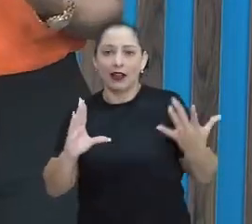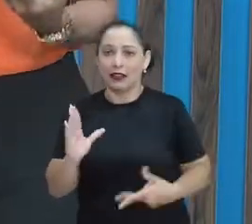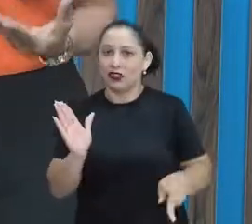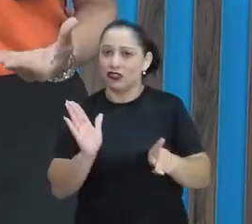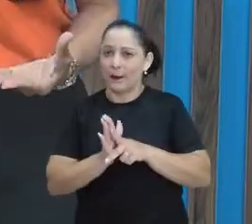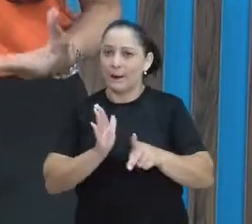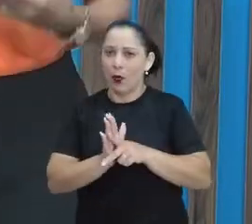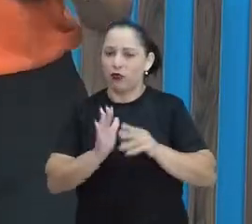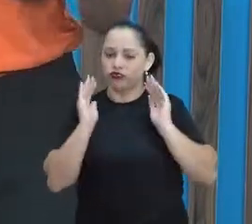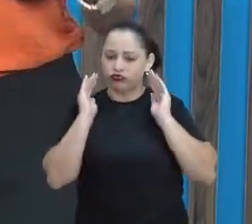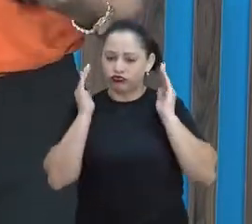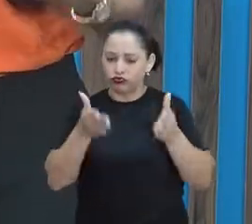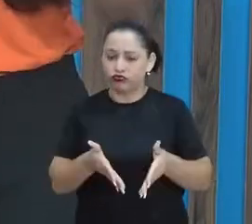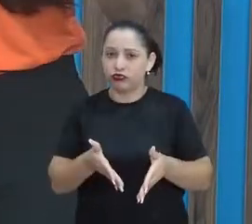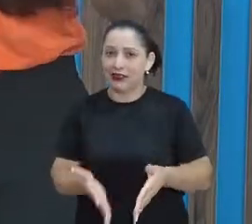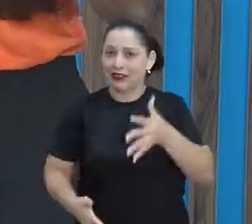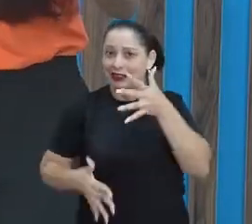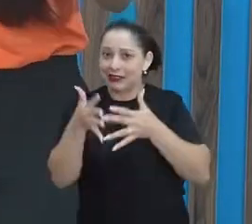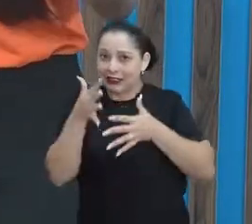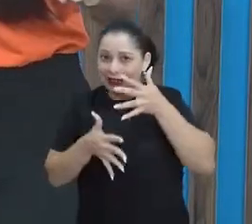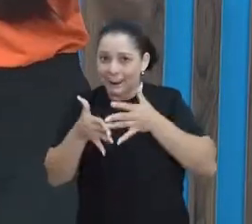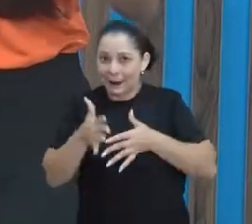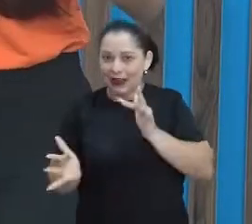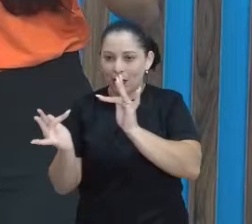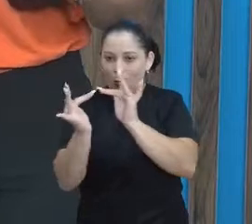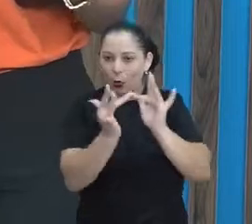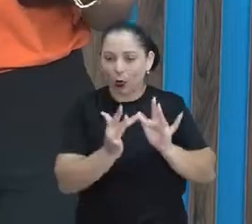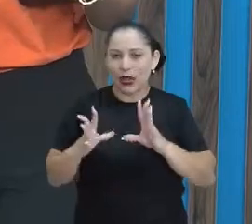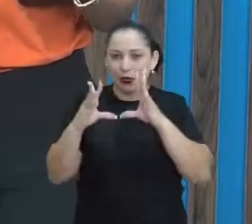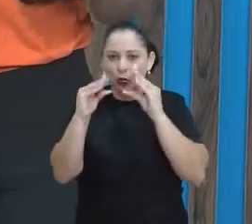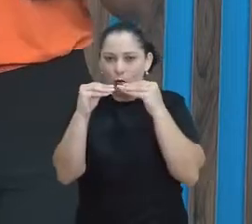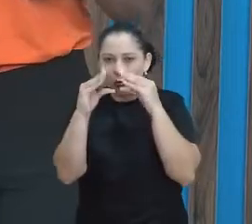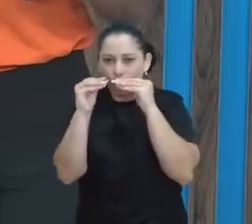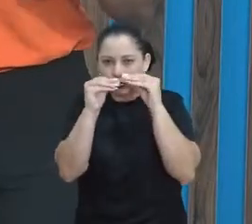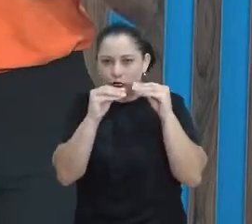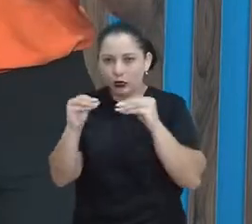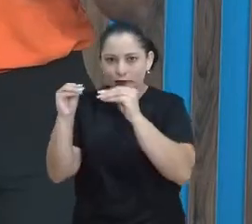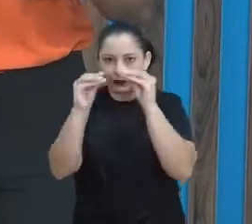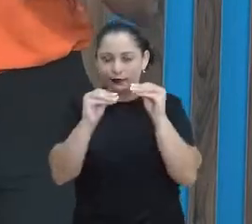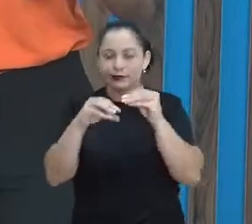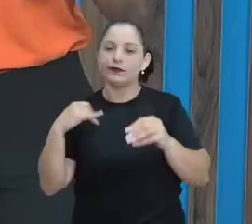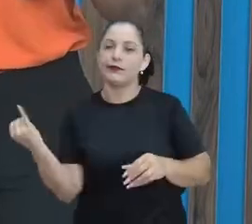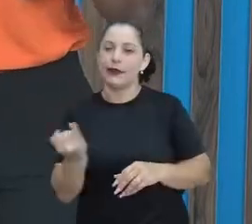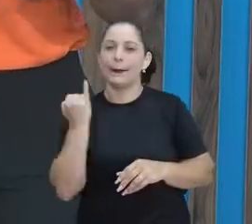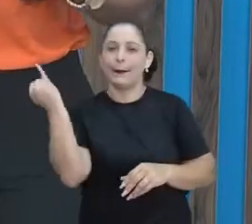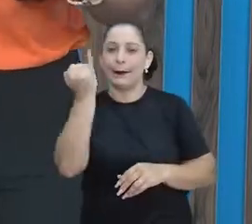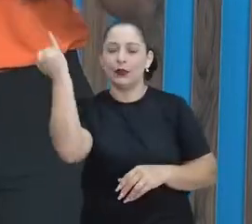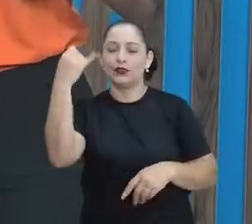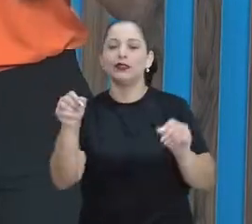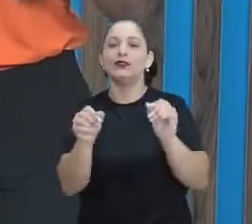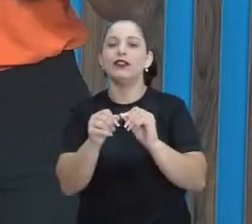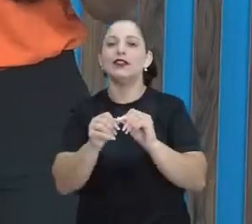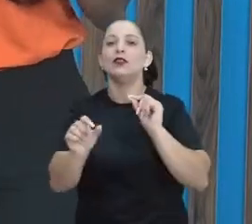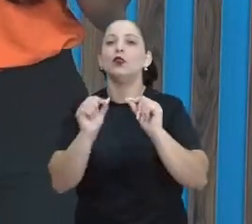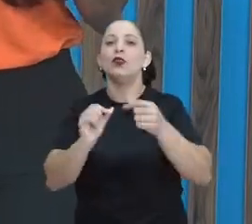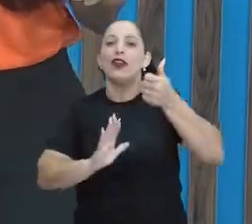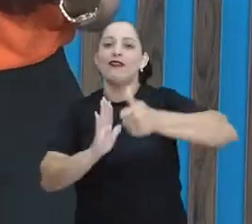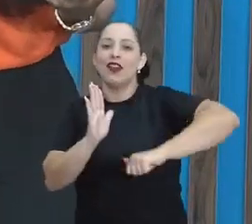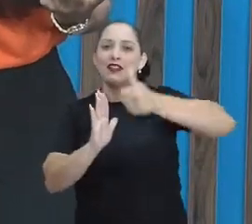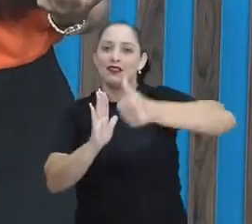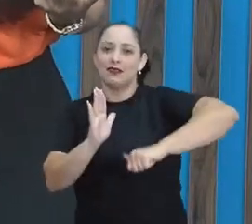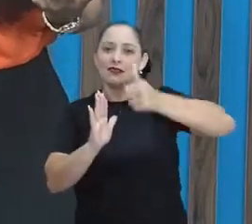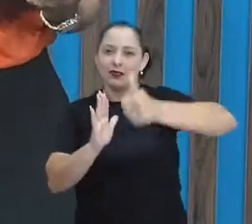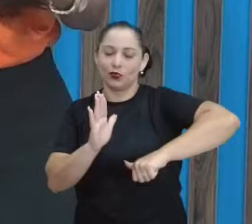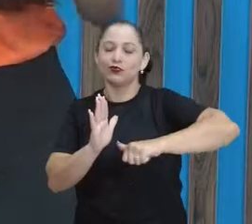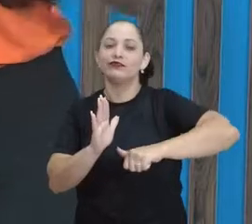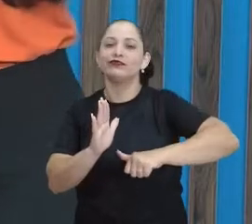muito específica que impede o contato com esse tipo de material. Por isso que é importante a gente fazer a avaliação